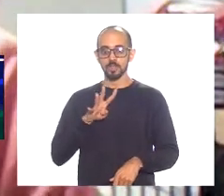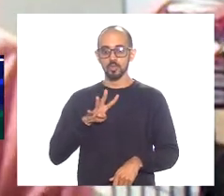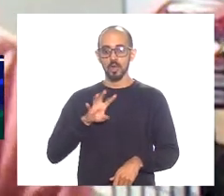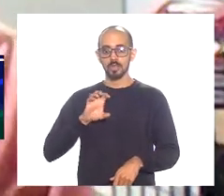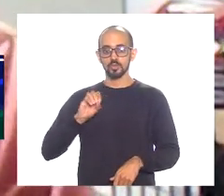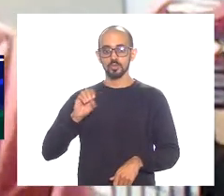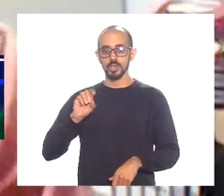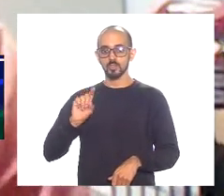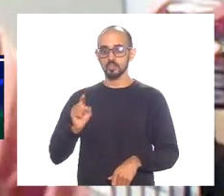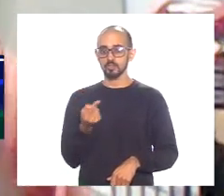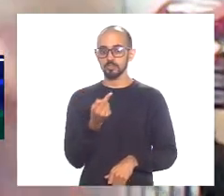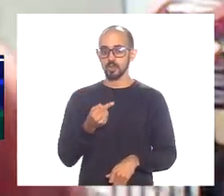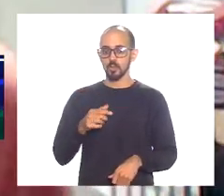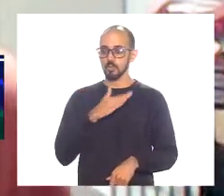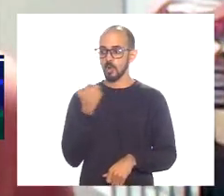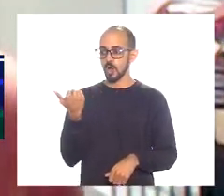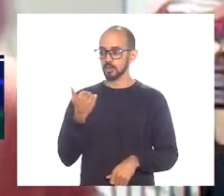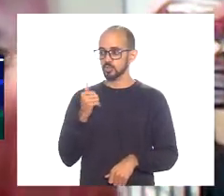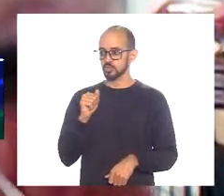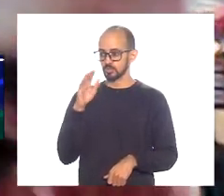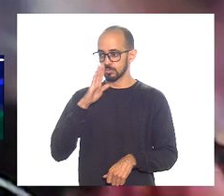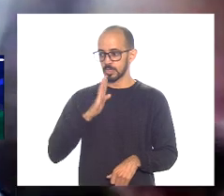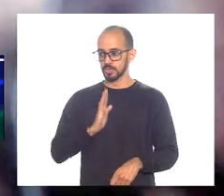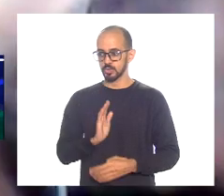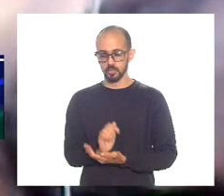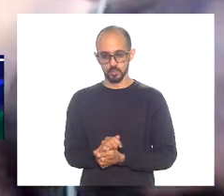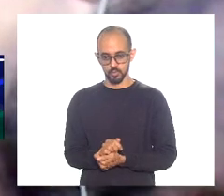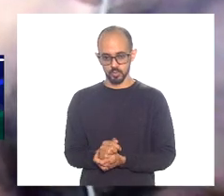Brasil. E hoje, por exemplo,